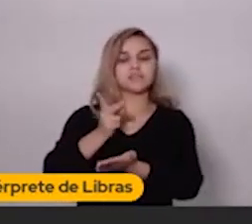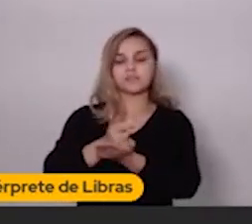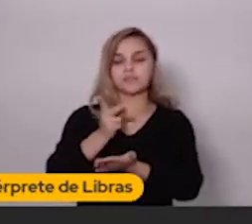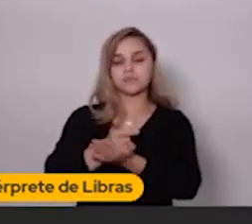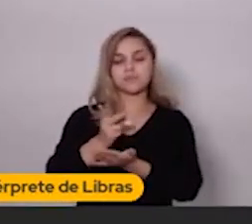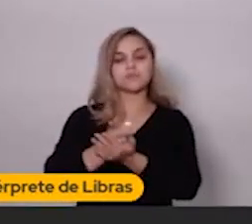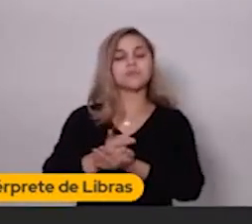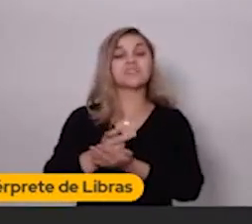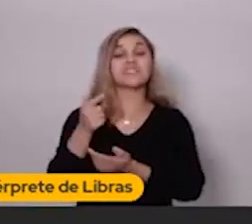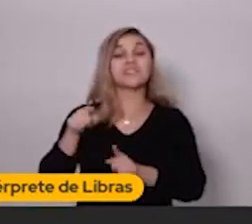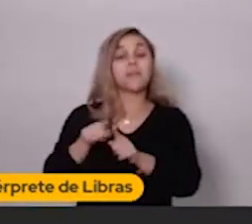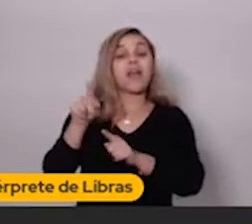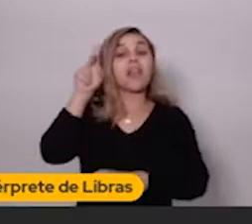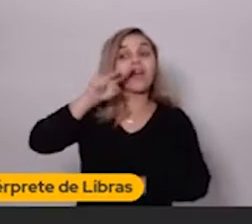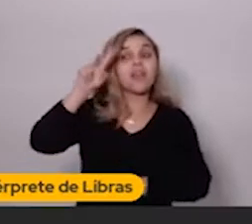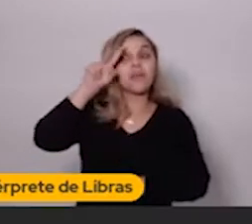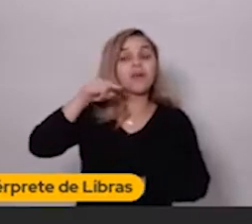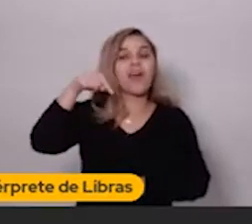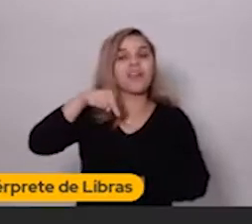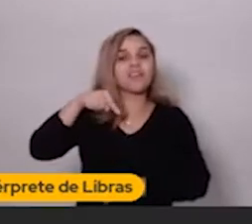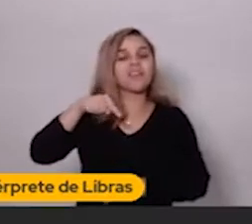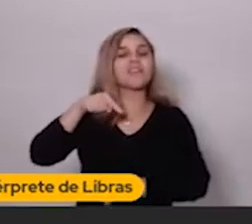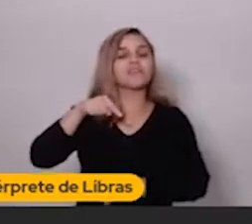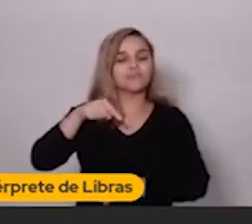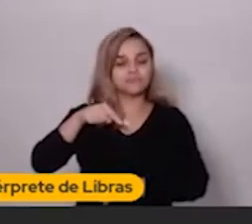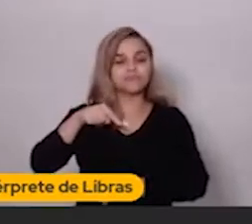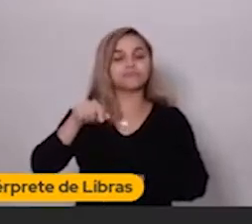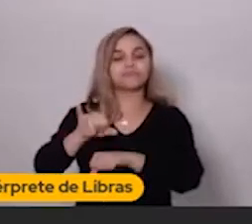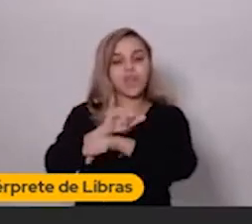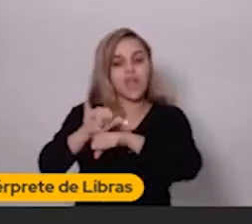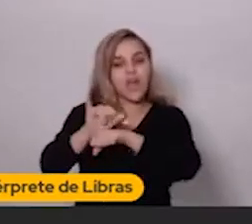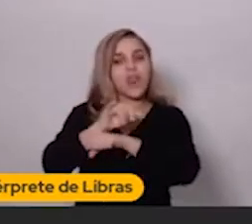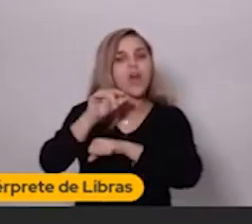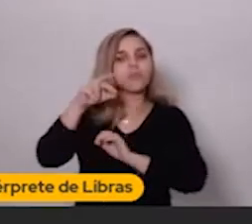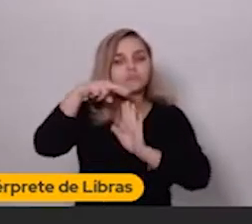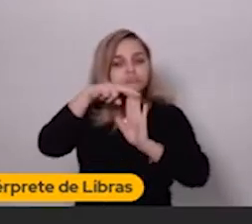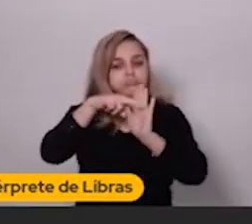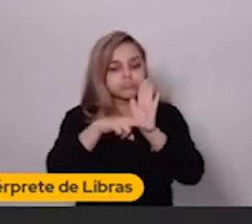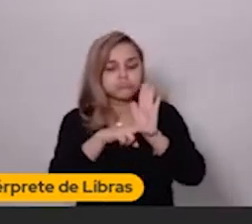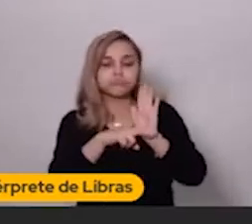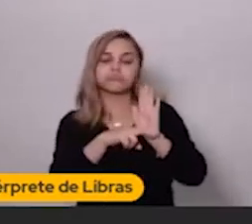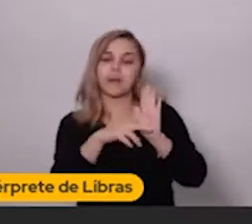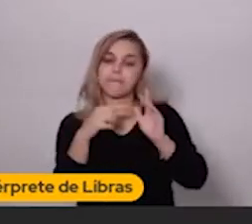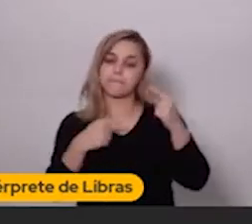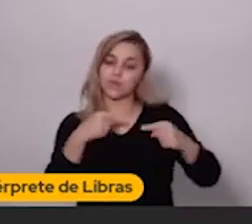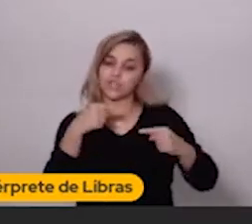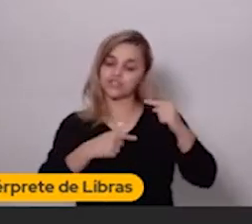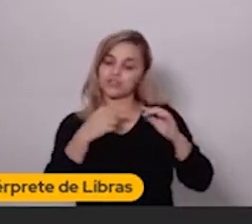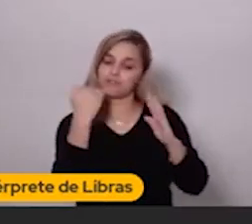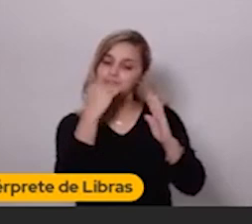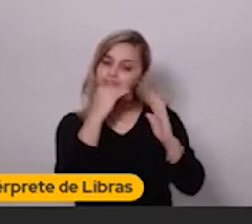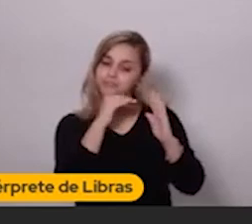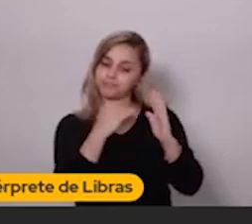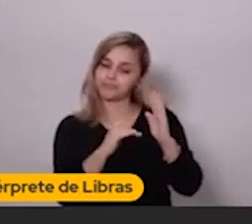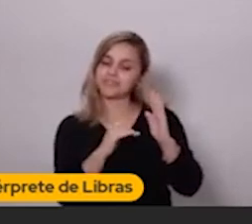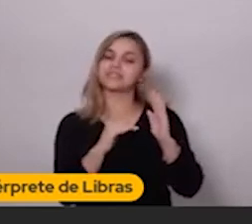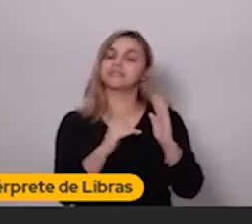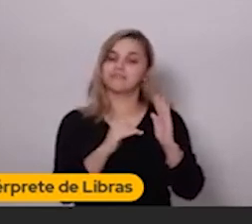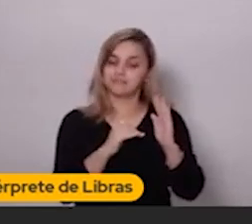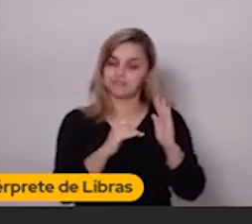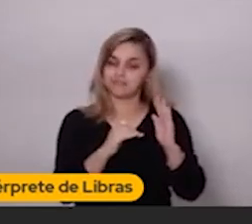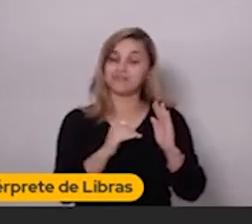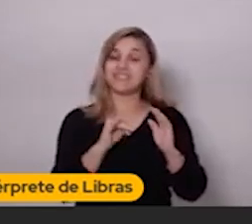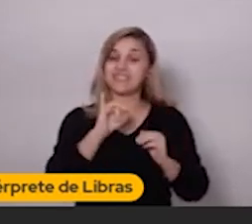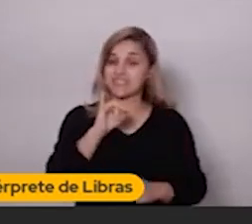como um lembrete para que o canal sempre lembre de seguir as políticas e leia sobre as políticas. Agora, se isso acontecer uma